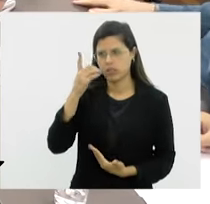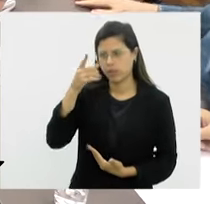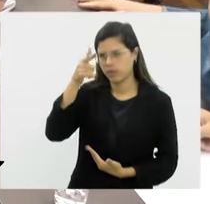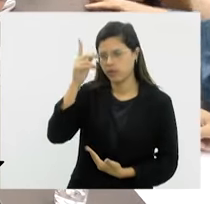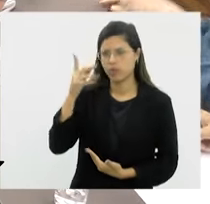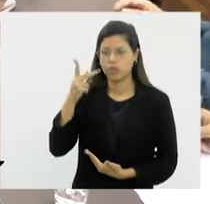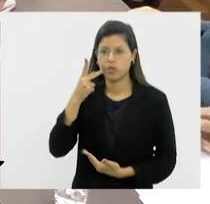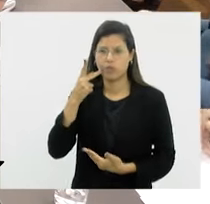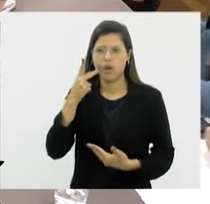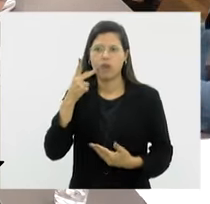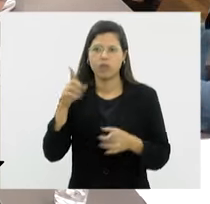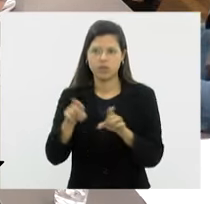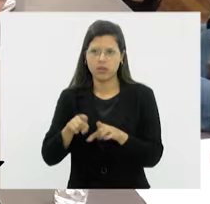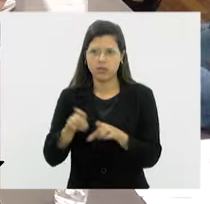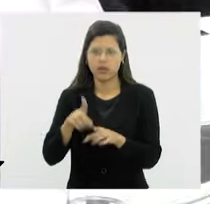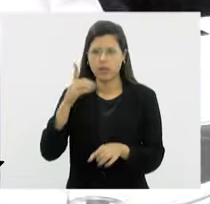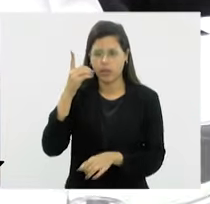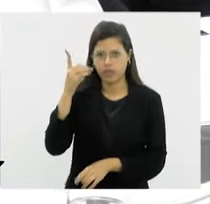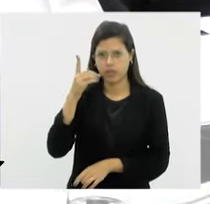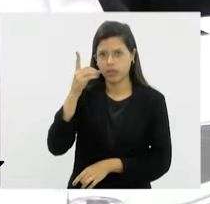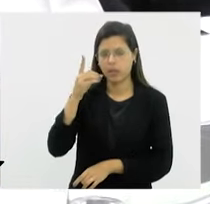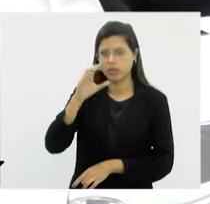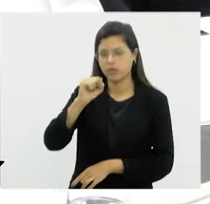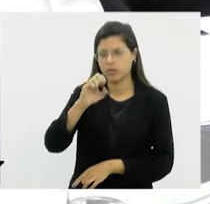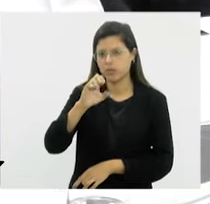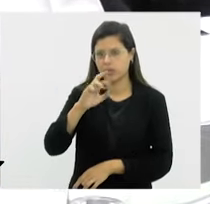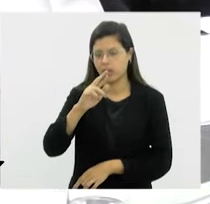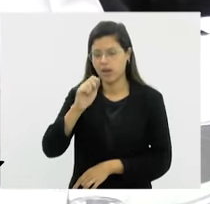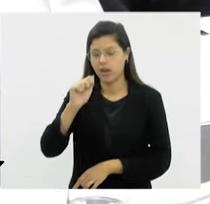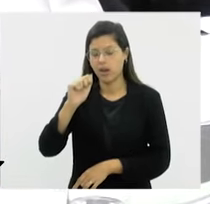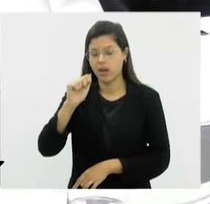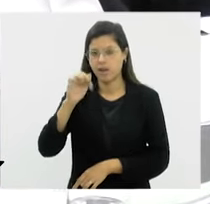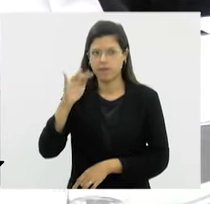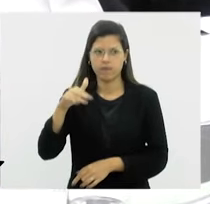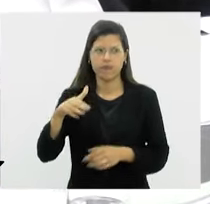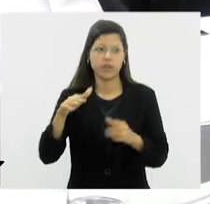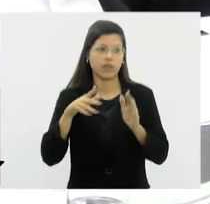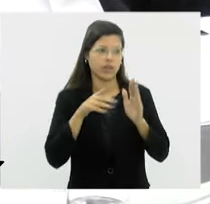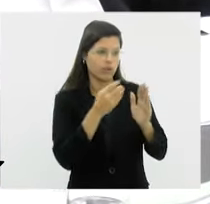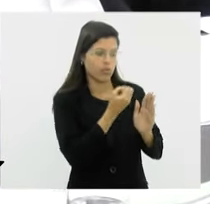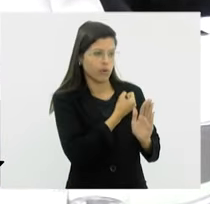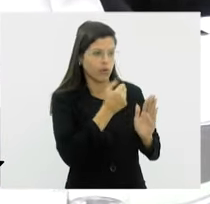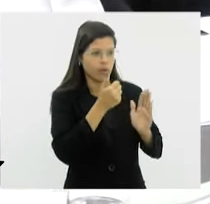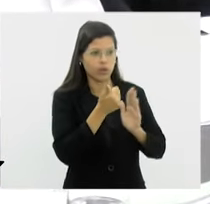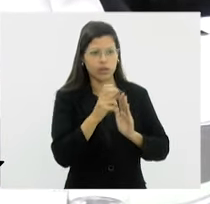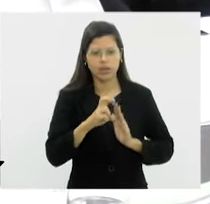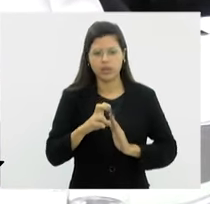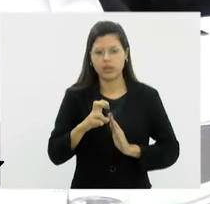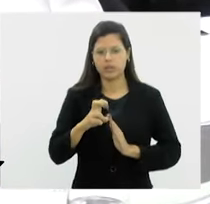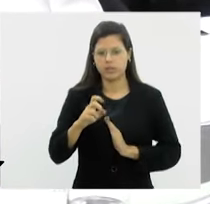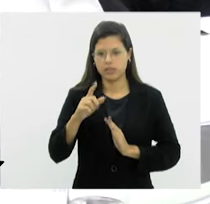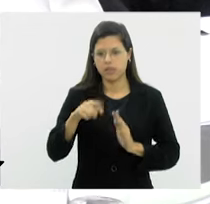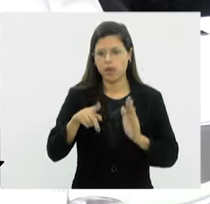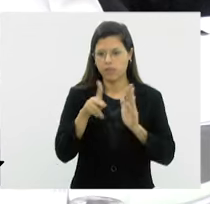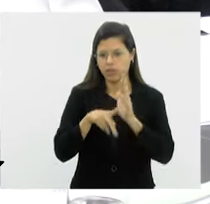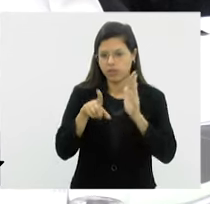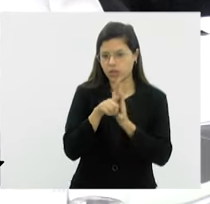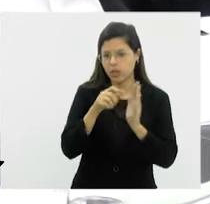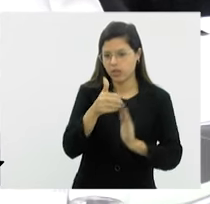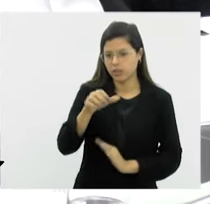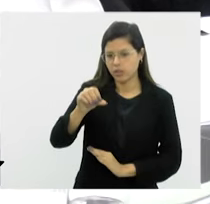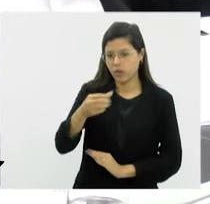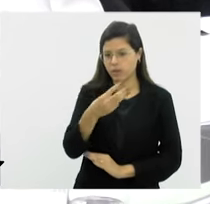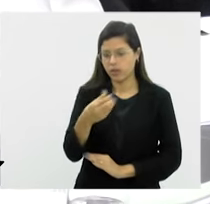deputado Serafini, passo ao item 15 da pauta, que é o projeto de lei 1931 de 2023, de autoria do deputado Luiz